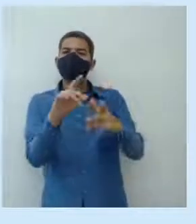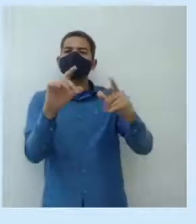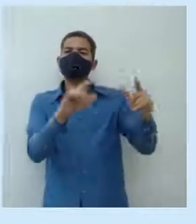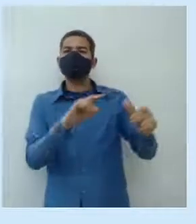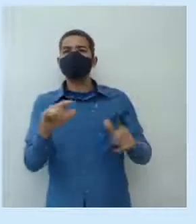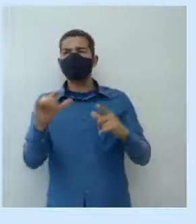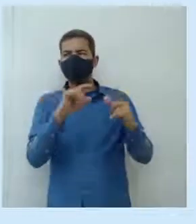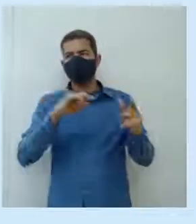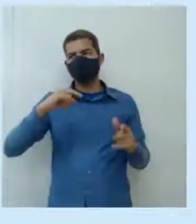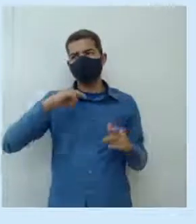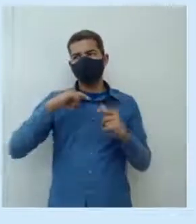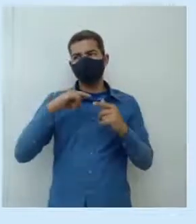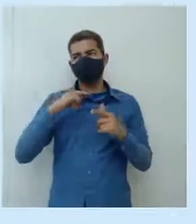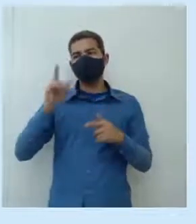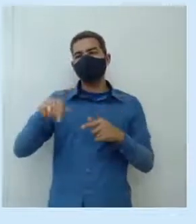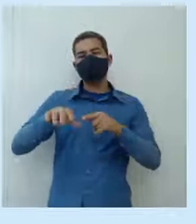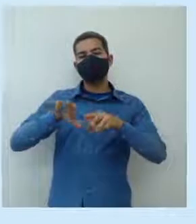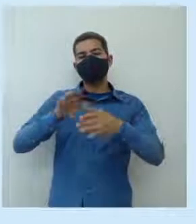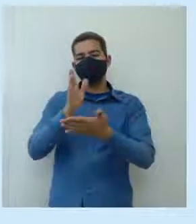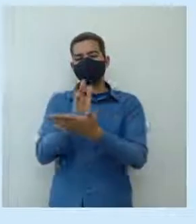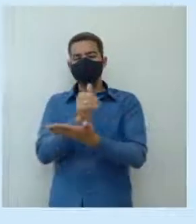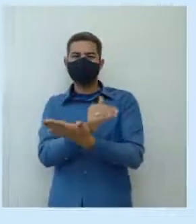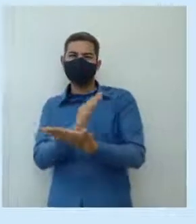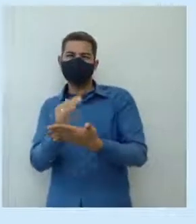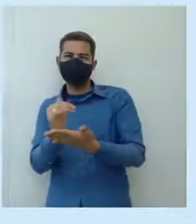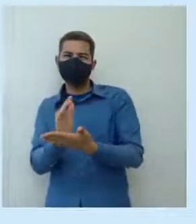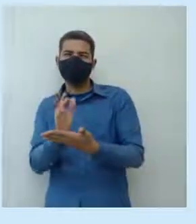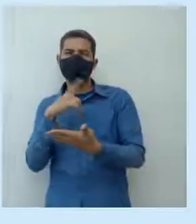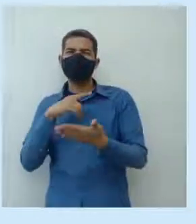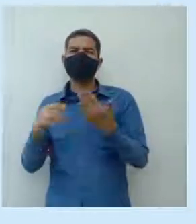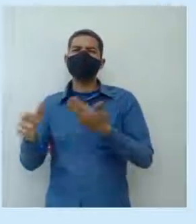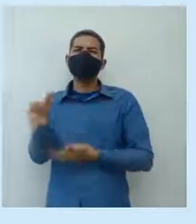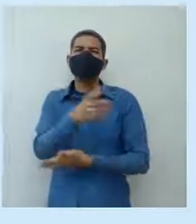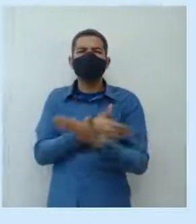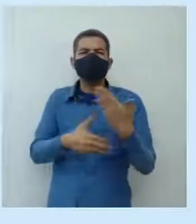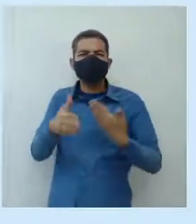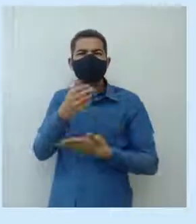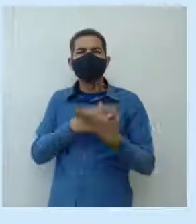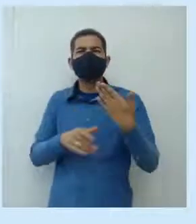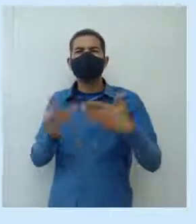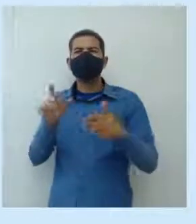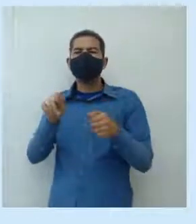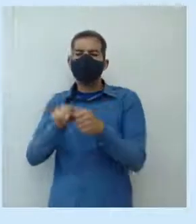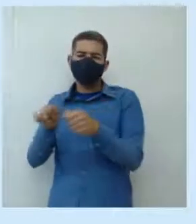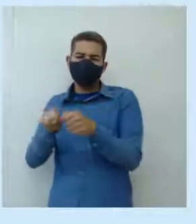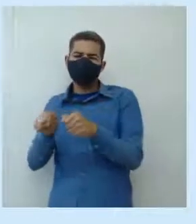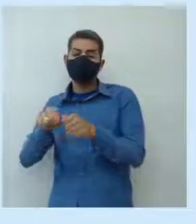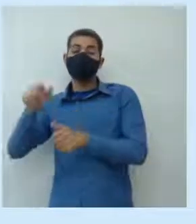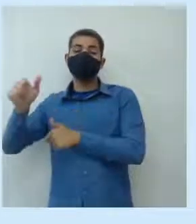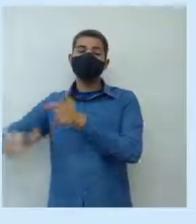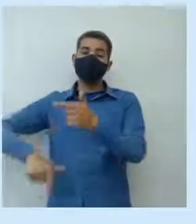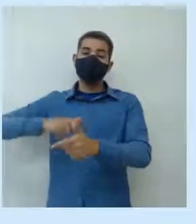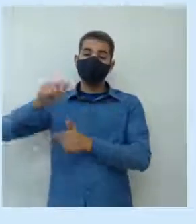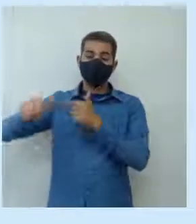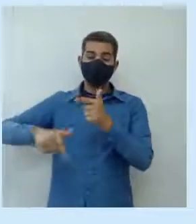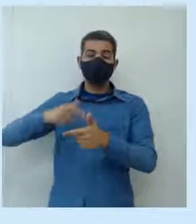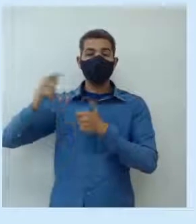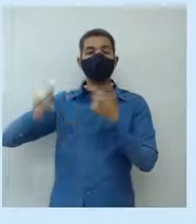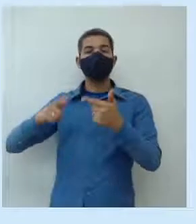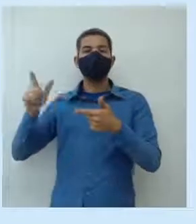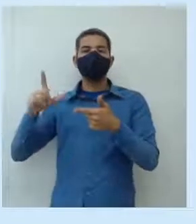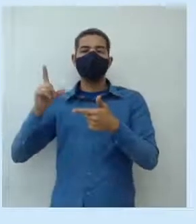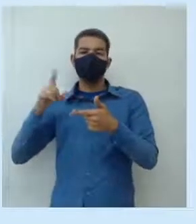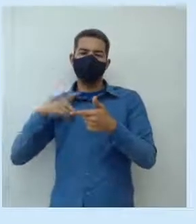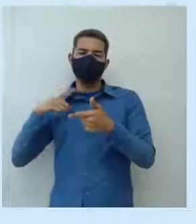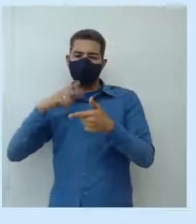espaços que eles vão acabar nos dividindo, que é justamente relacionados à composição do trabalho, né, por conta da saída